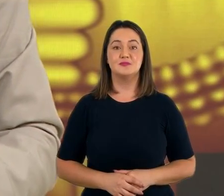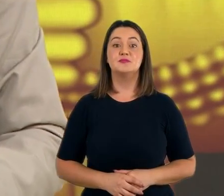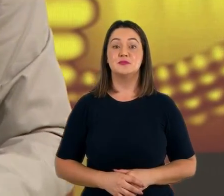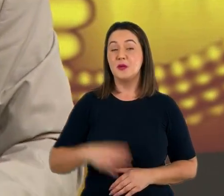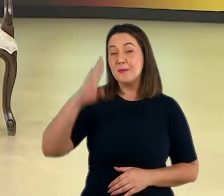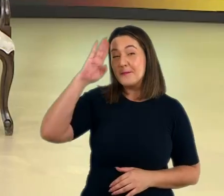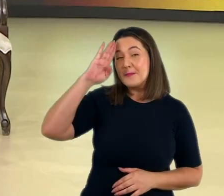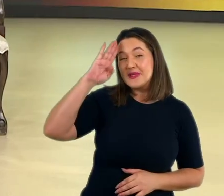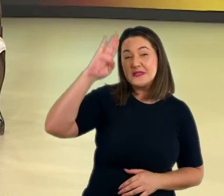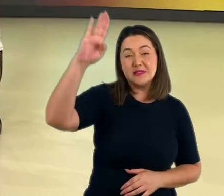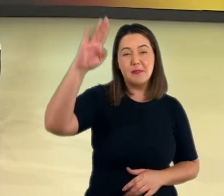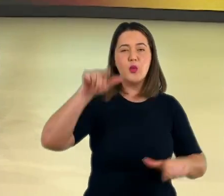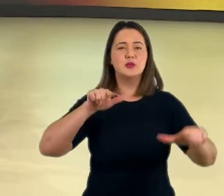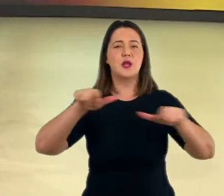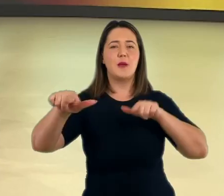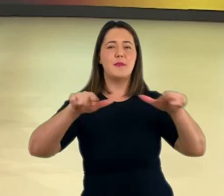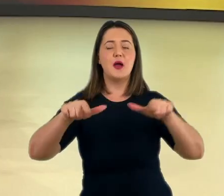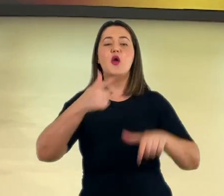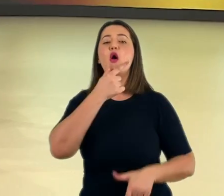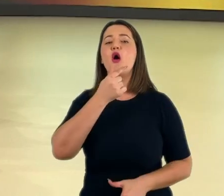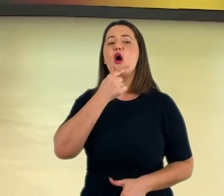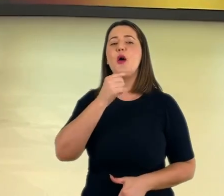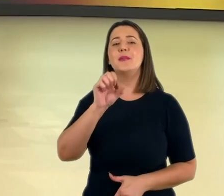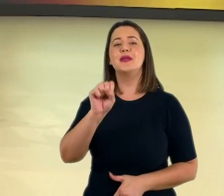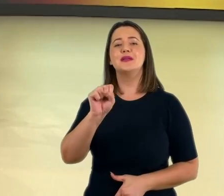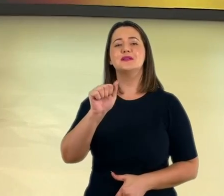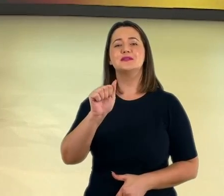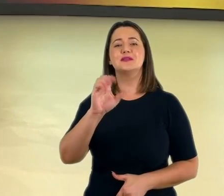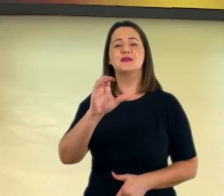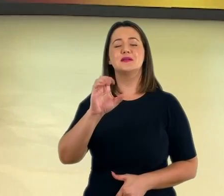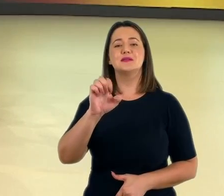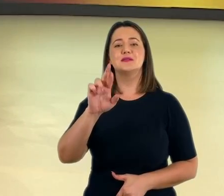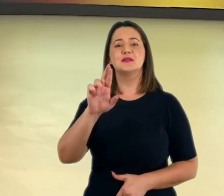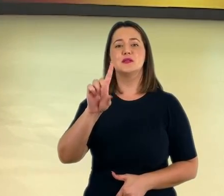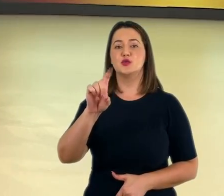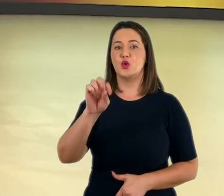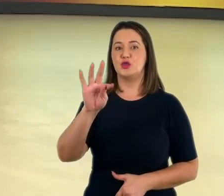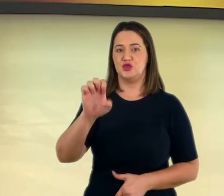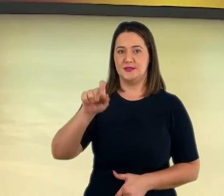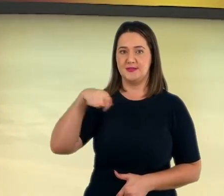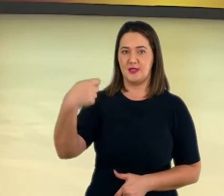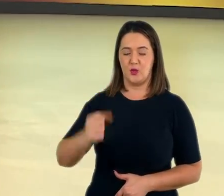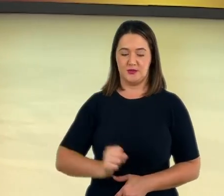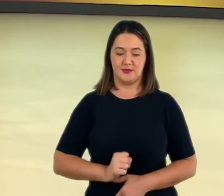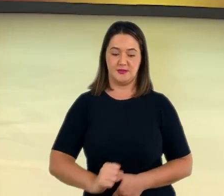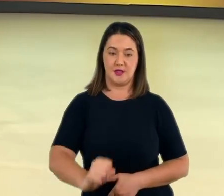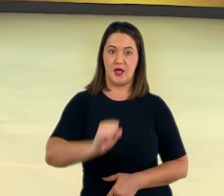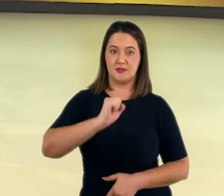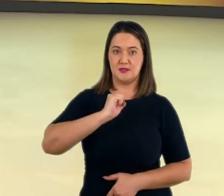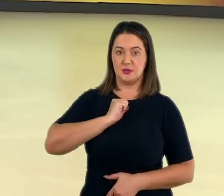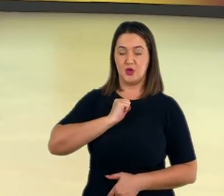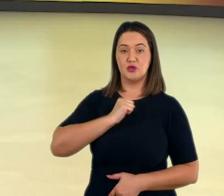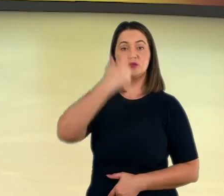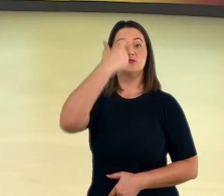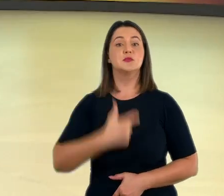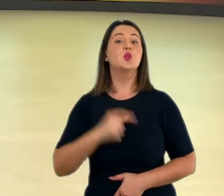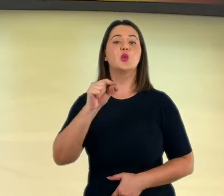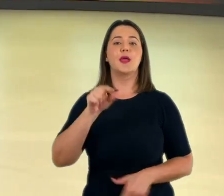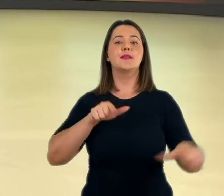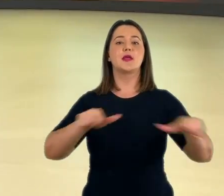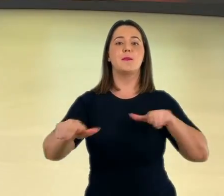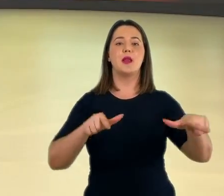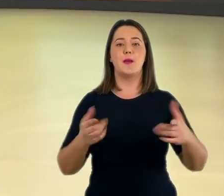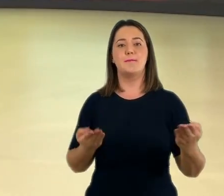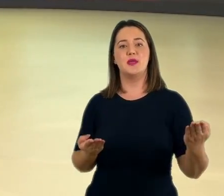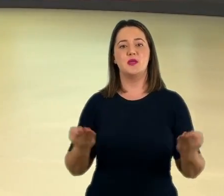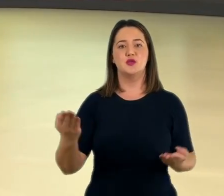biblia.com.br. A principal função do sacerdote, como a gente estava estudando na semana passada, era atuar como